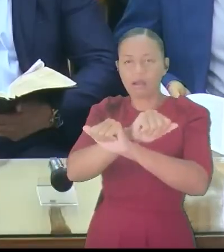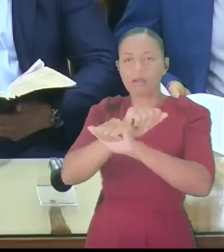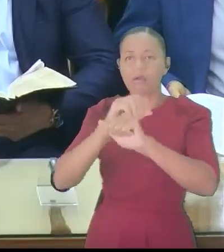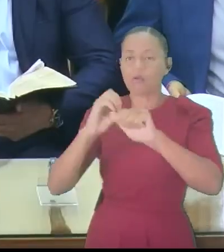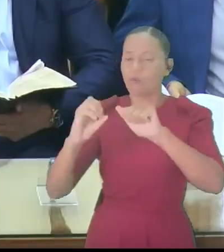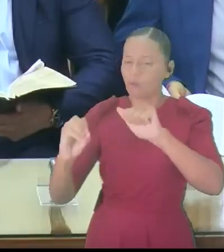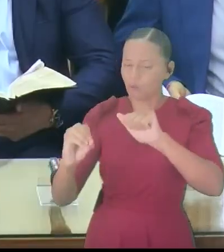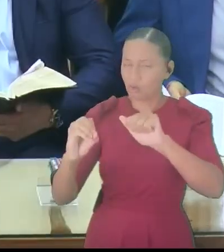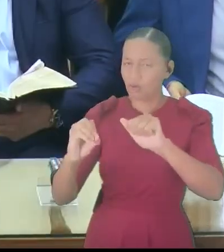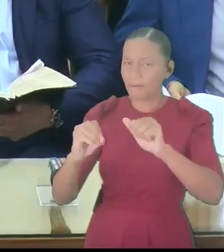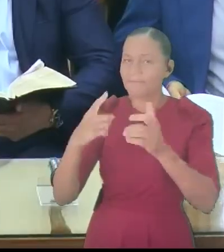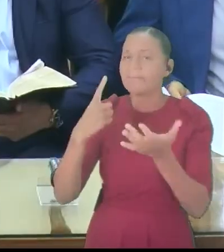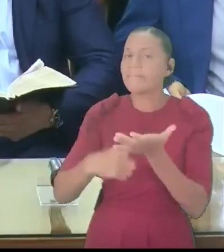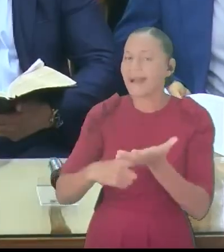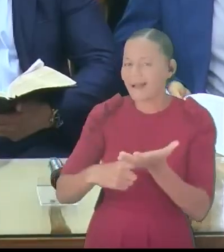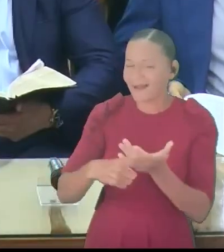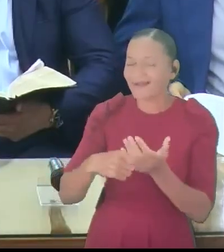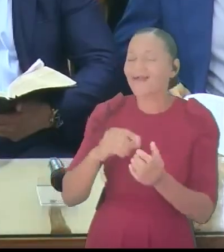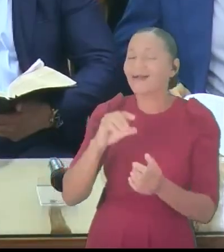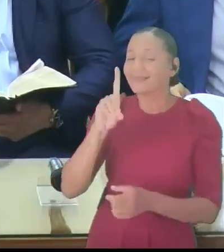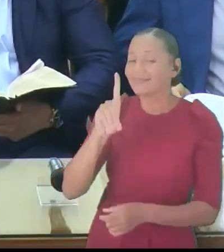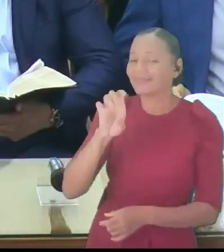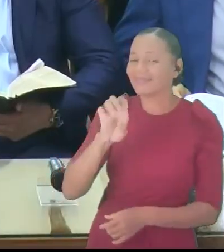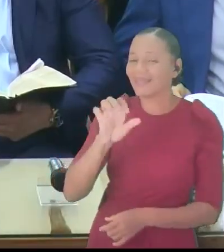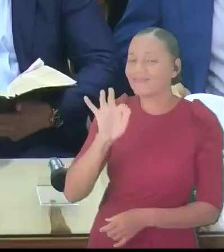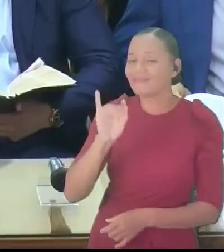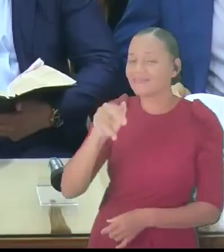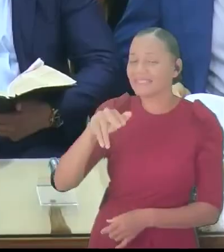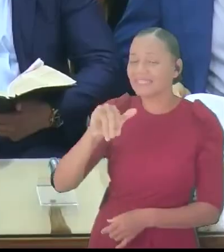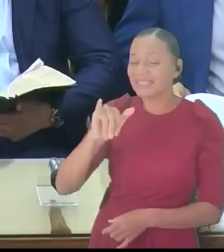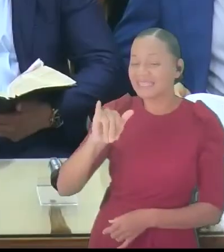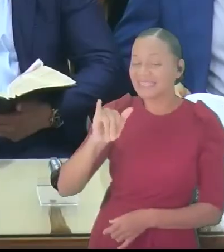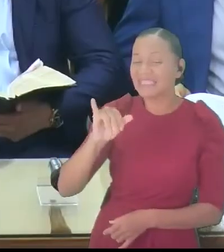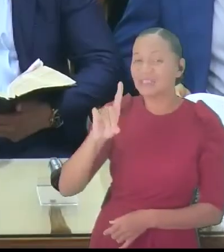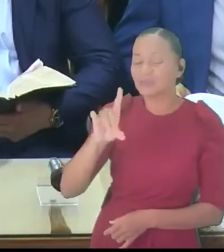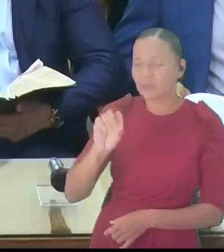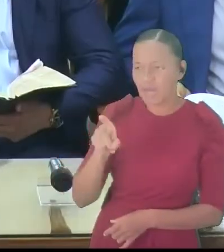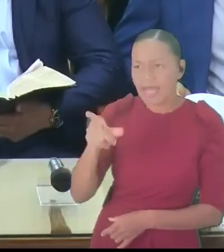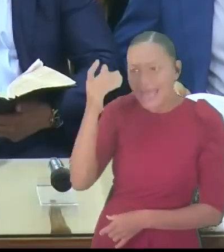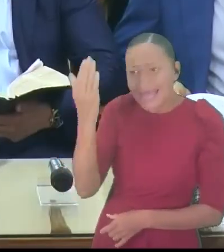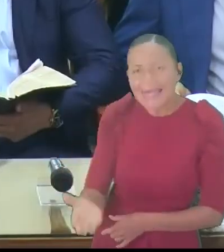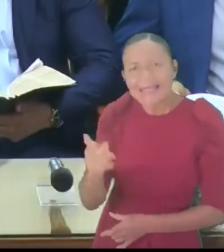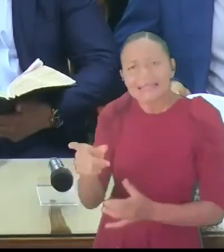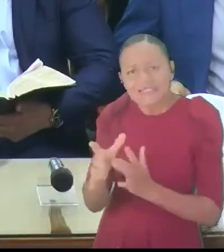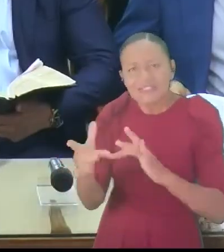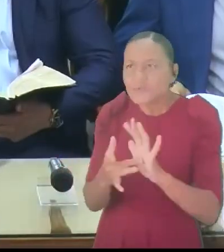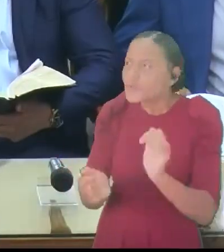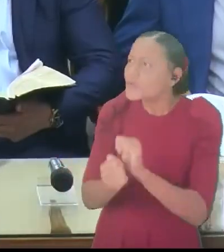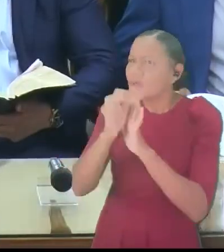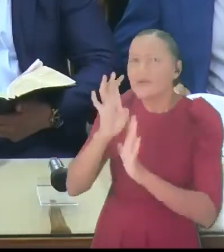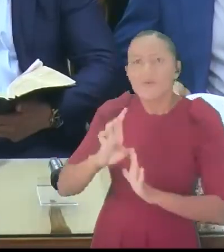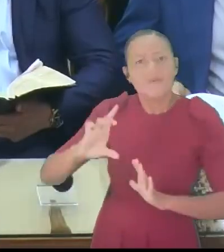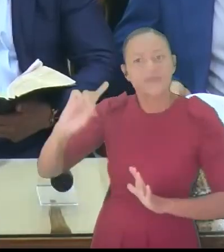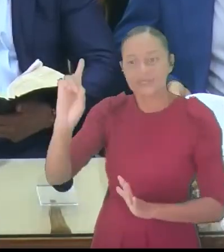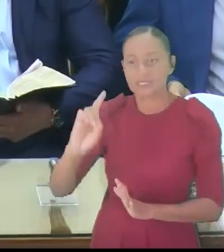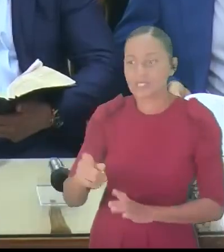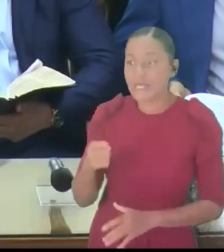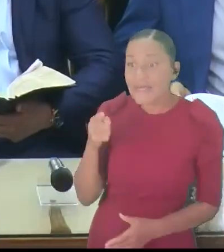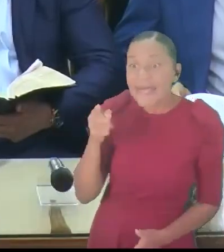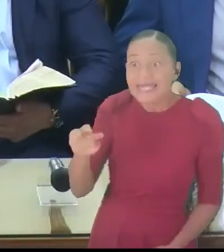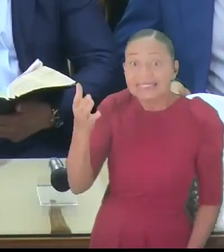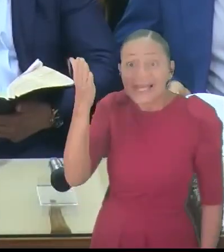profeta. É ele. Glória a Deus nas alturas dos céus. O povo disse: esse é